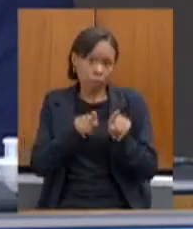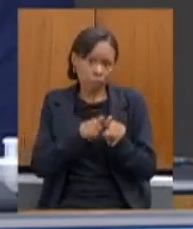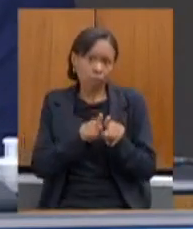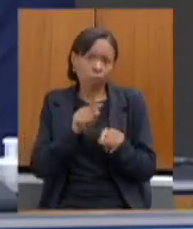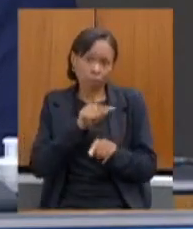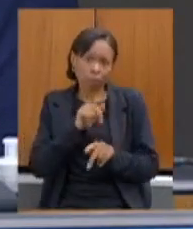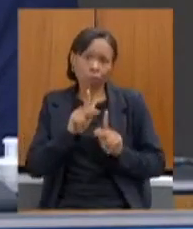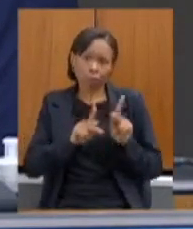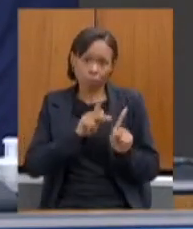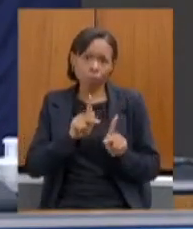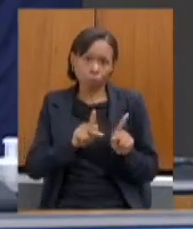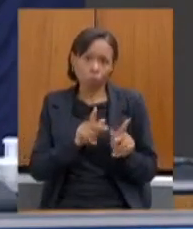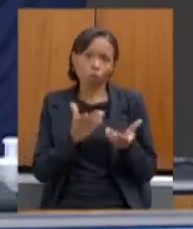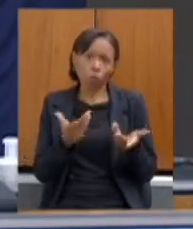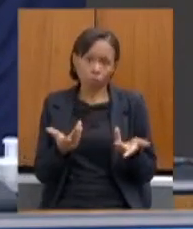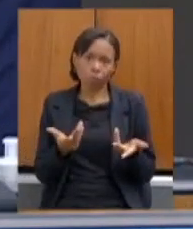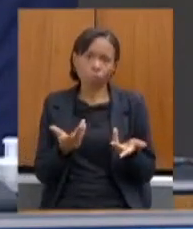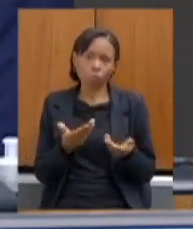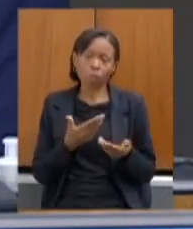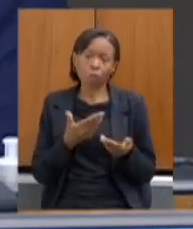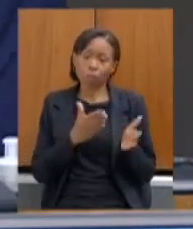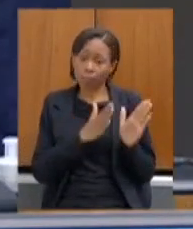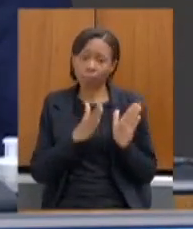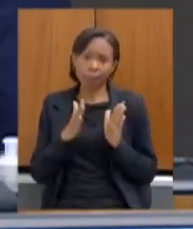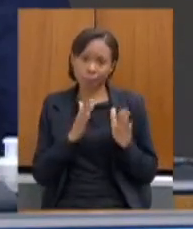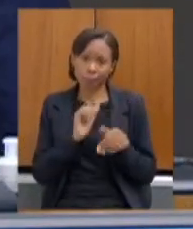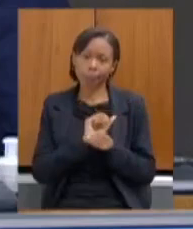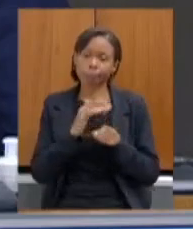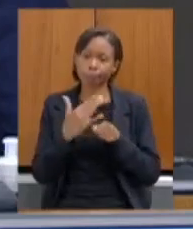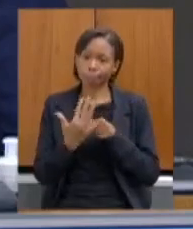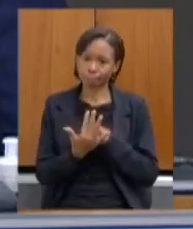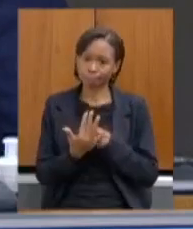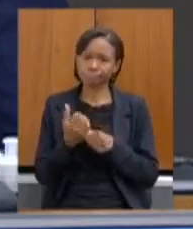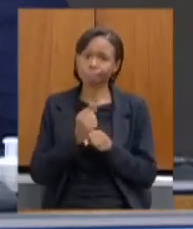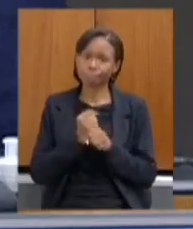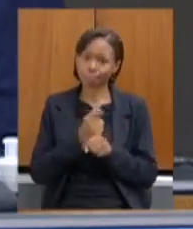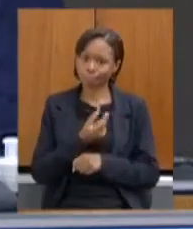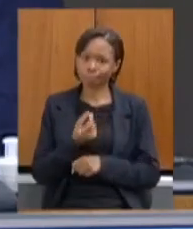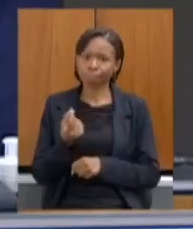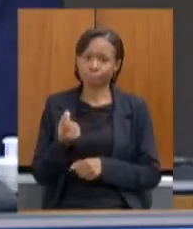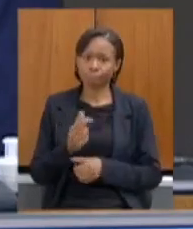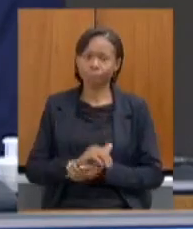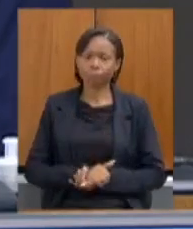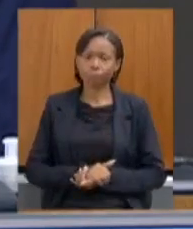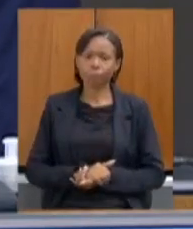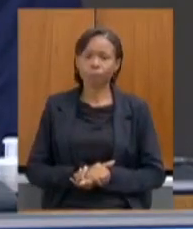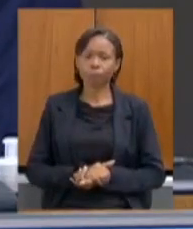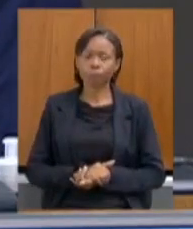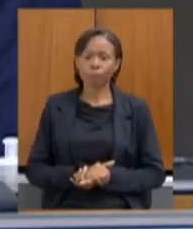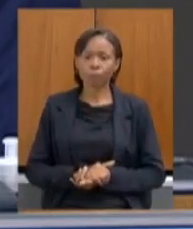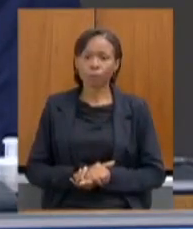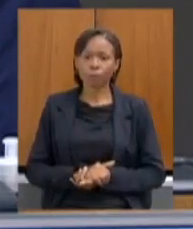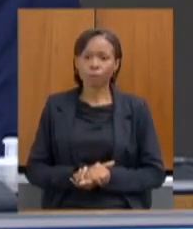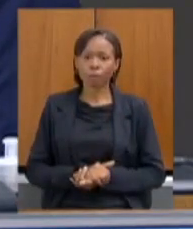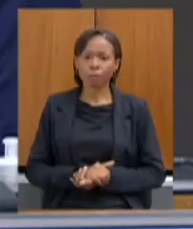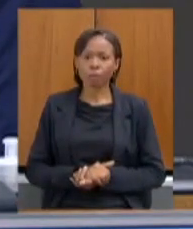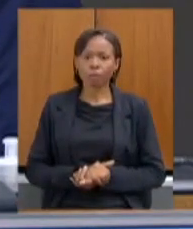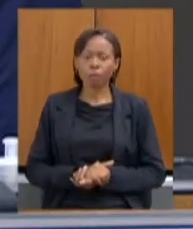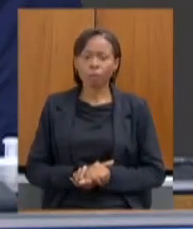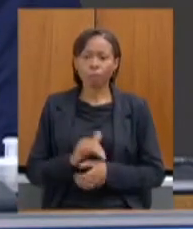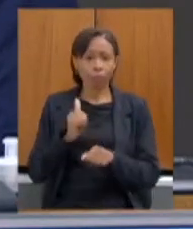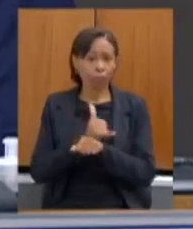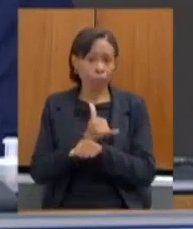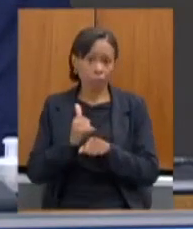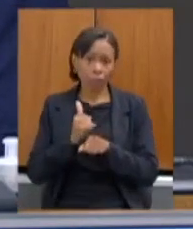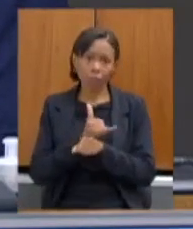ele tratou a pandemia durante todo este tempo, ao longo do ano. Como medida do coronavírus, e